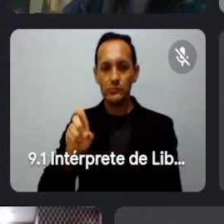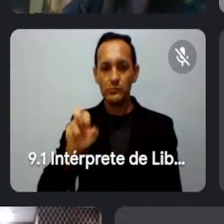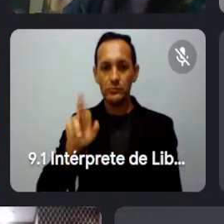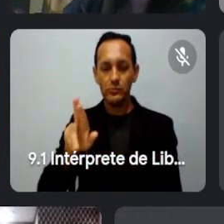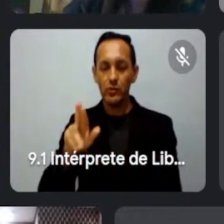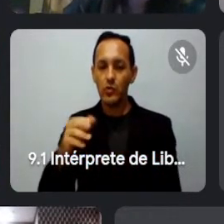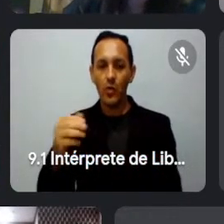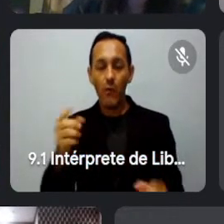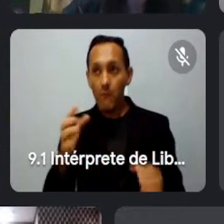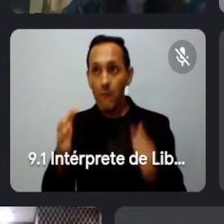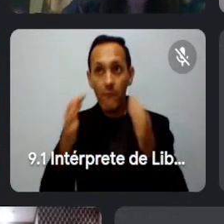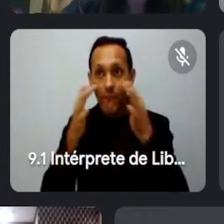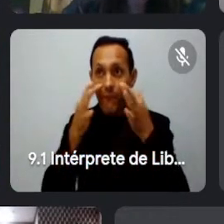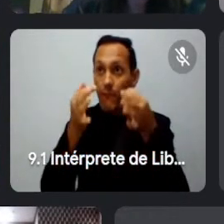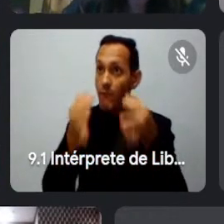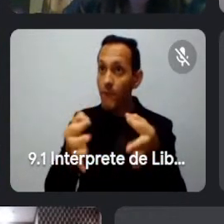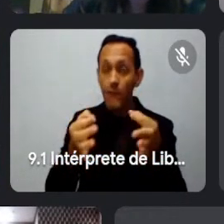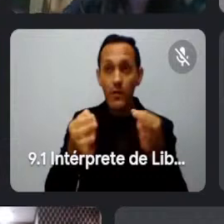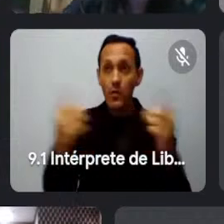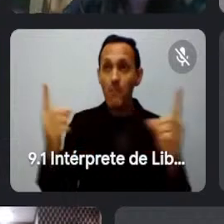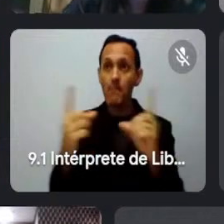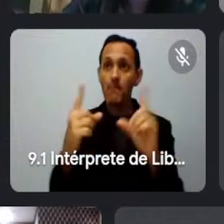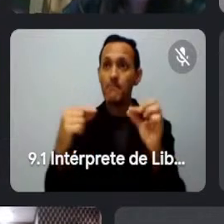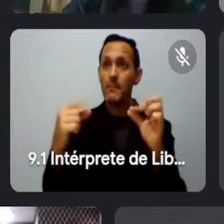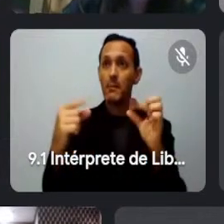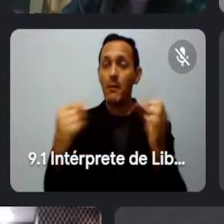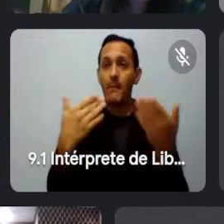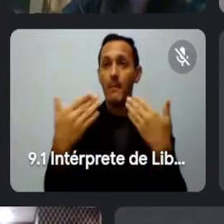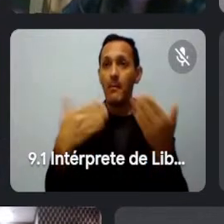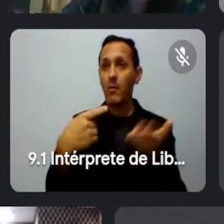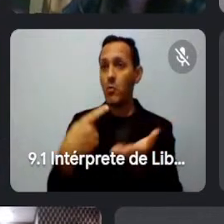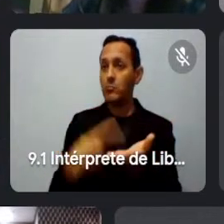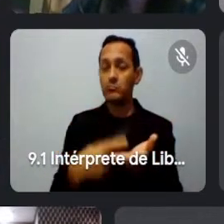uma ele é considerada uma testemunha não presencial